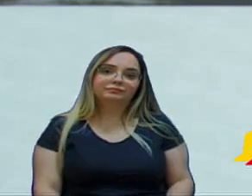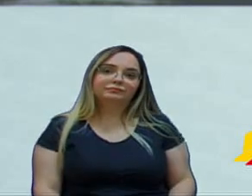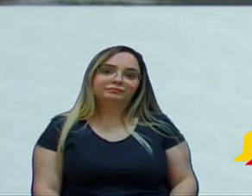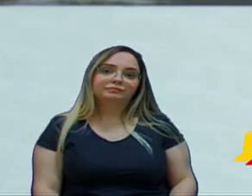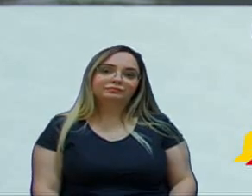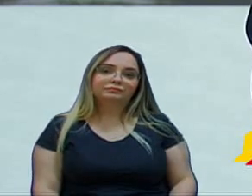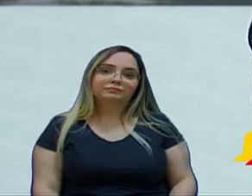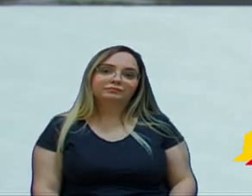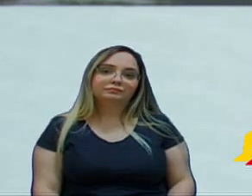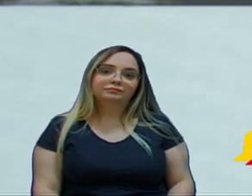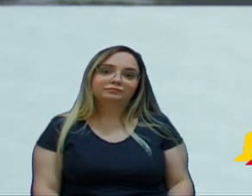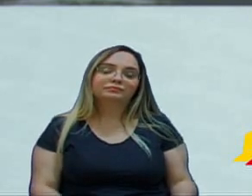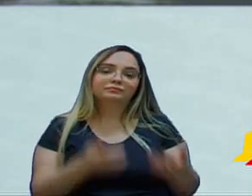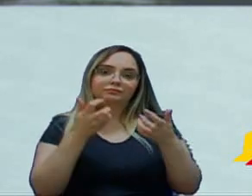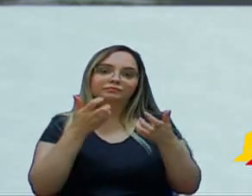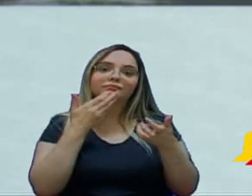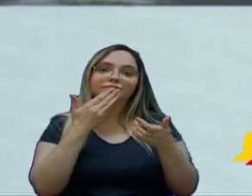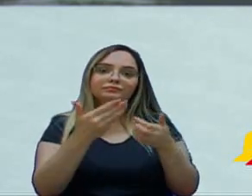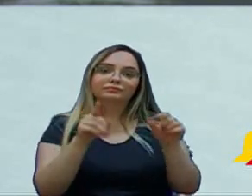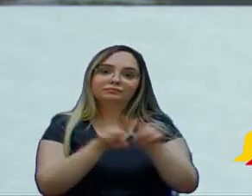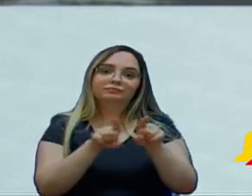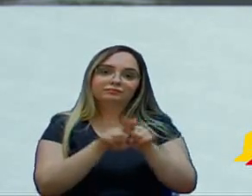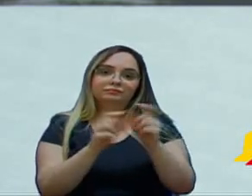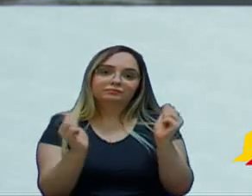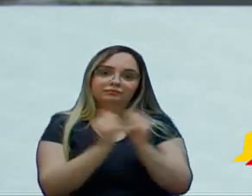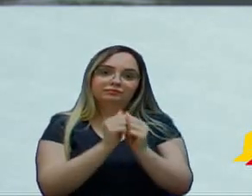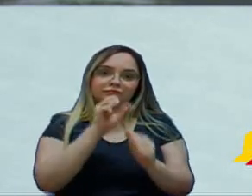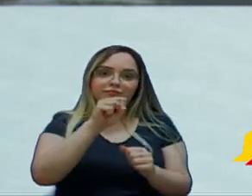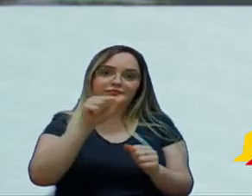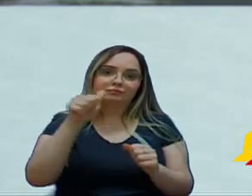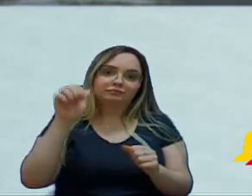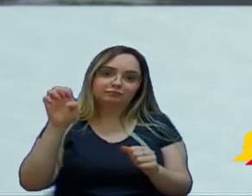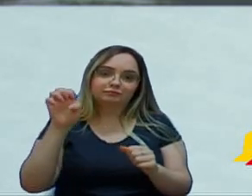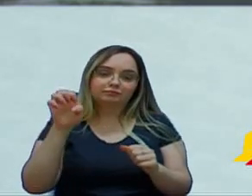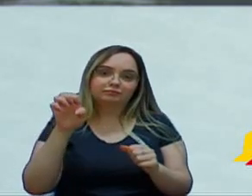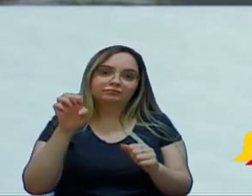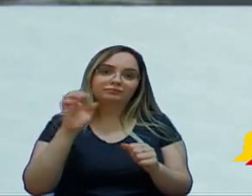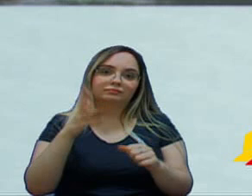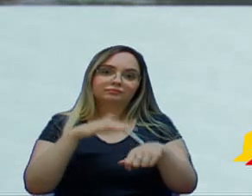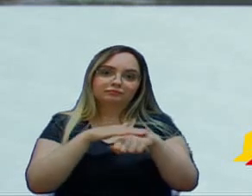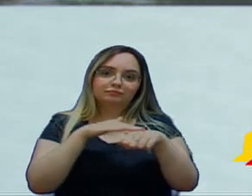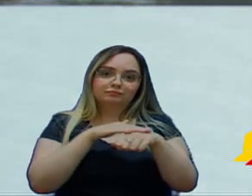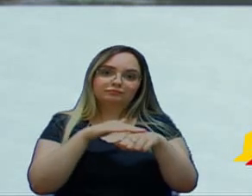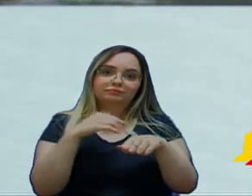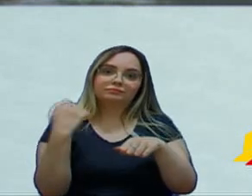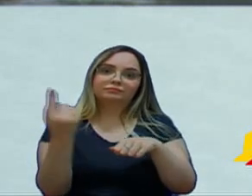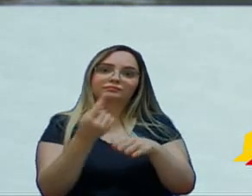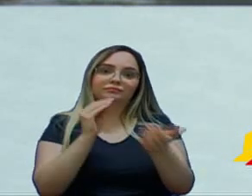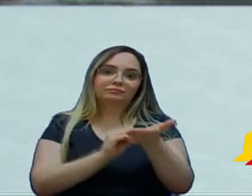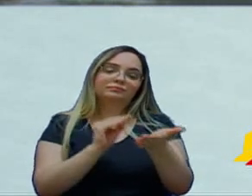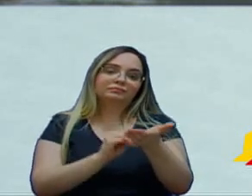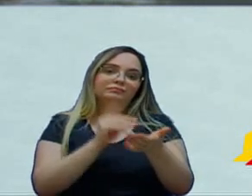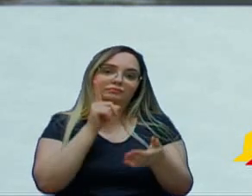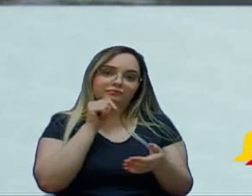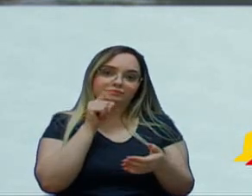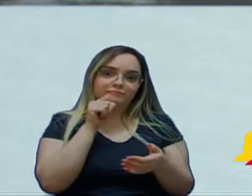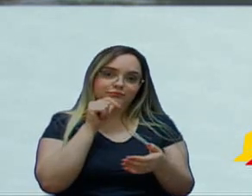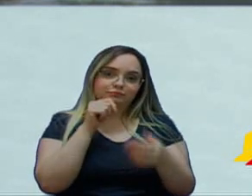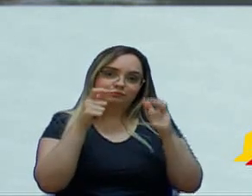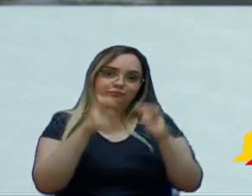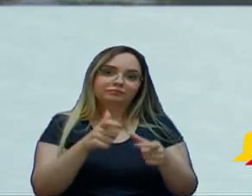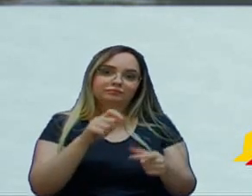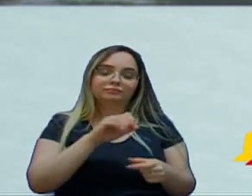Eu queria também pedir, junto ao SAI, já que a gente está falando, a gente está com falta de água no